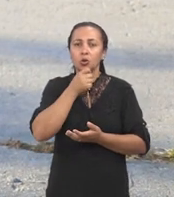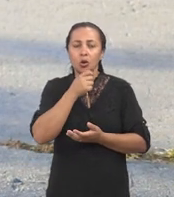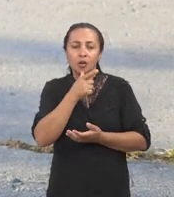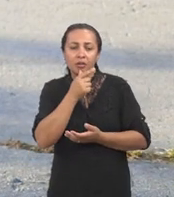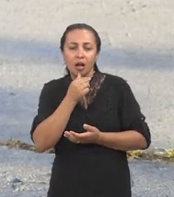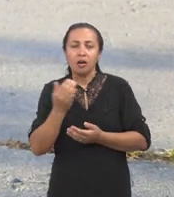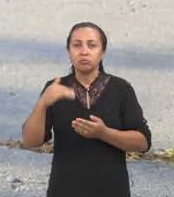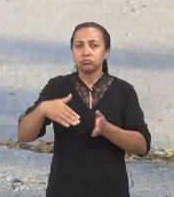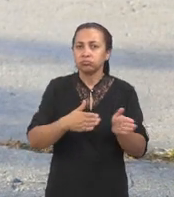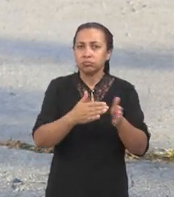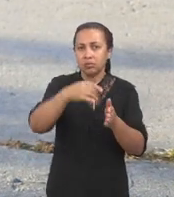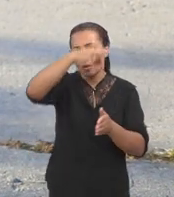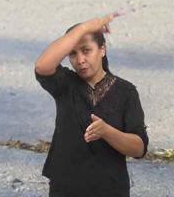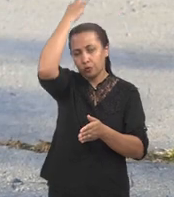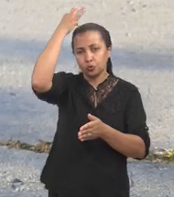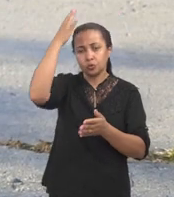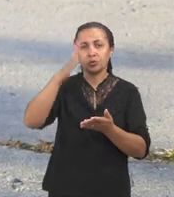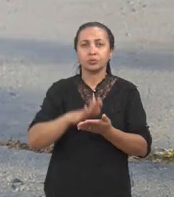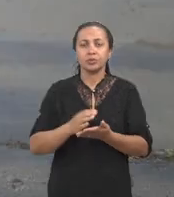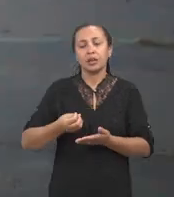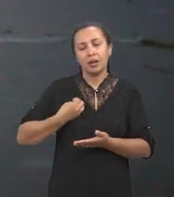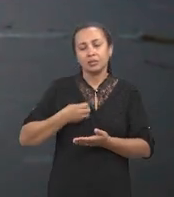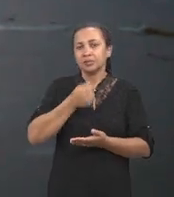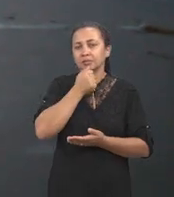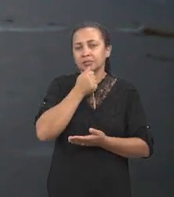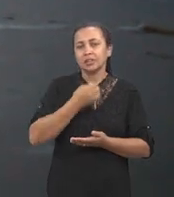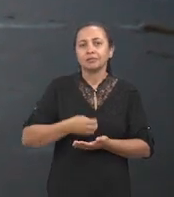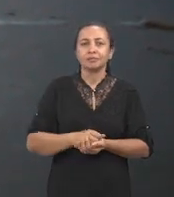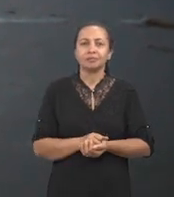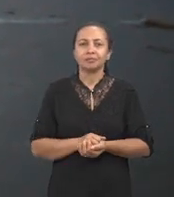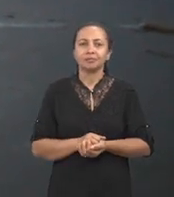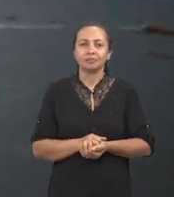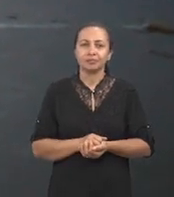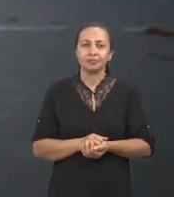Velho Chico nós ainda tava ali ó